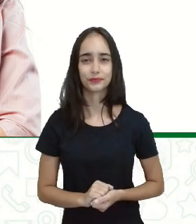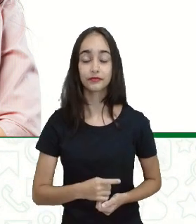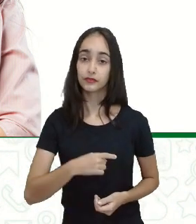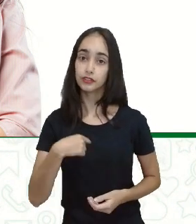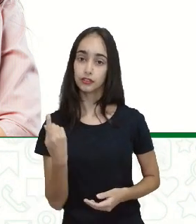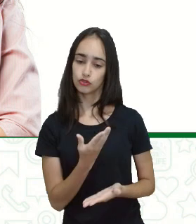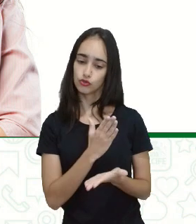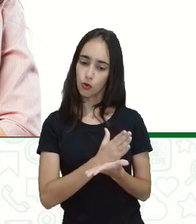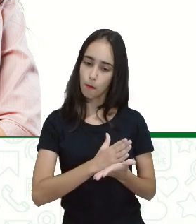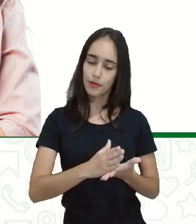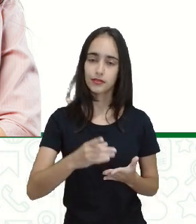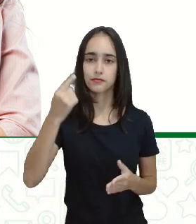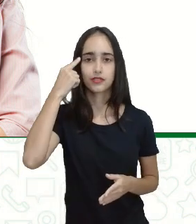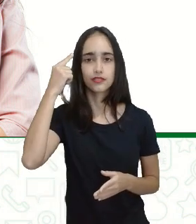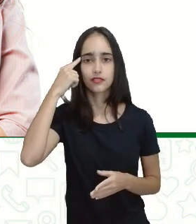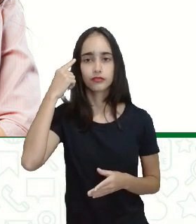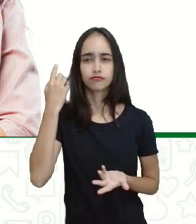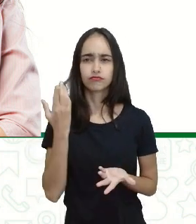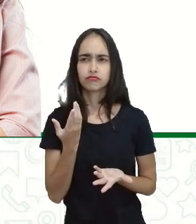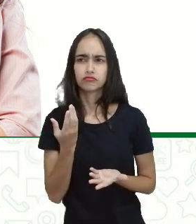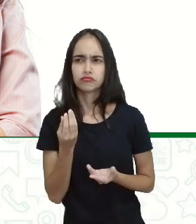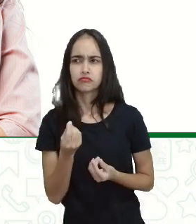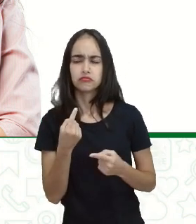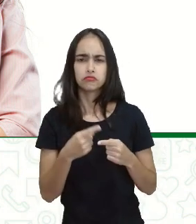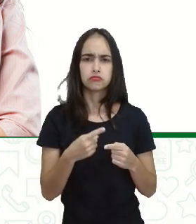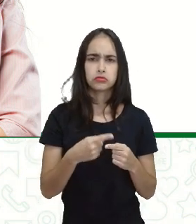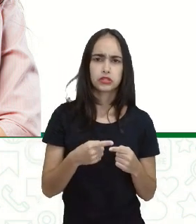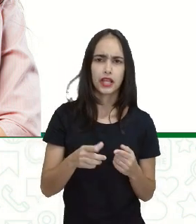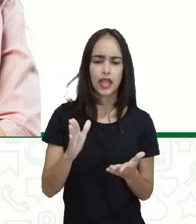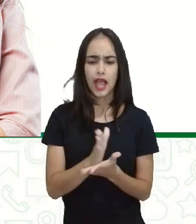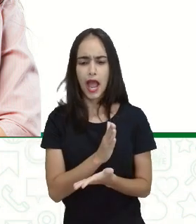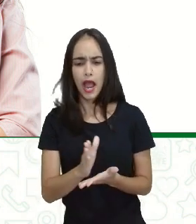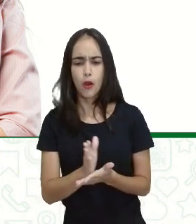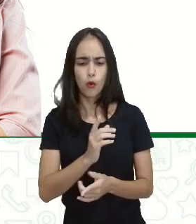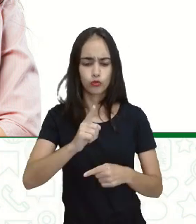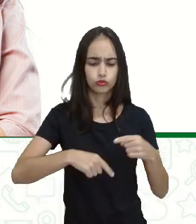são feitas. Porque alguns materiais brilham, porque alguns